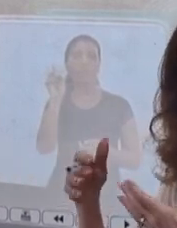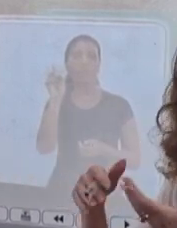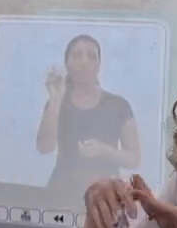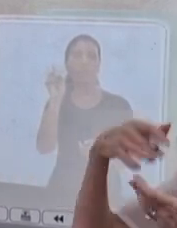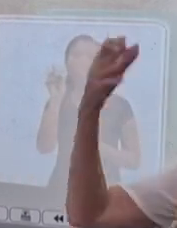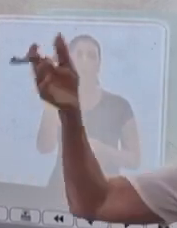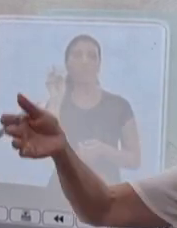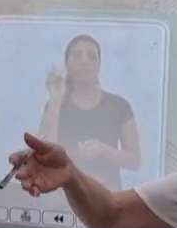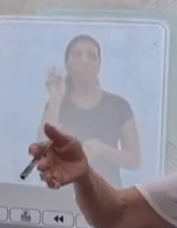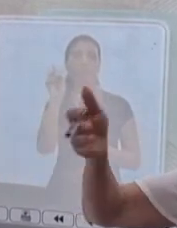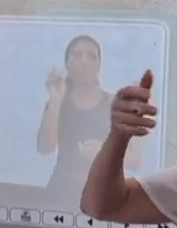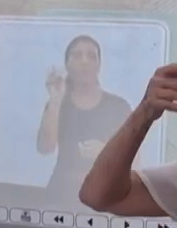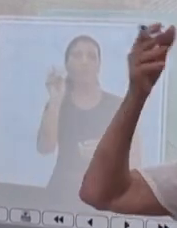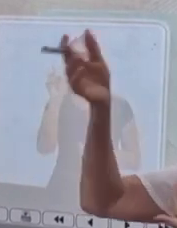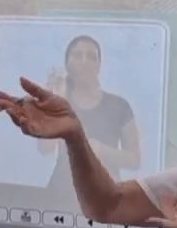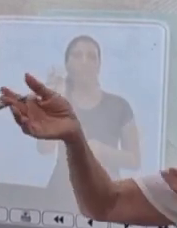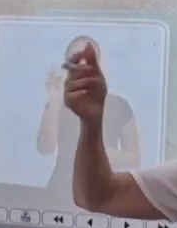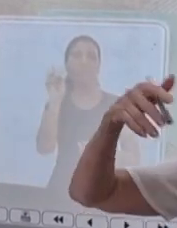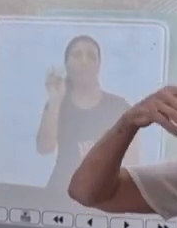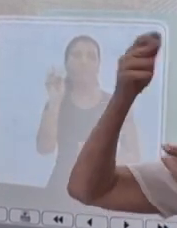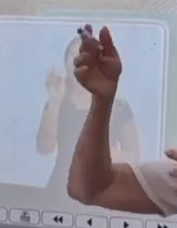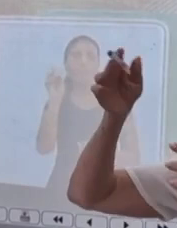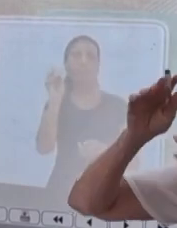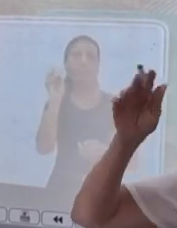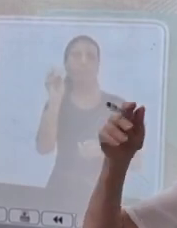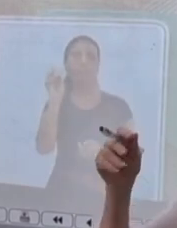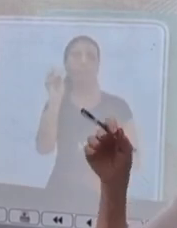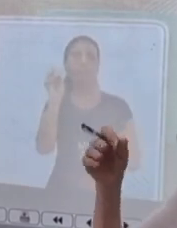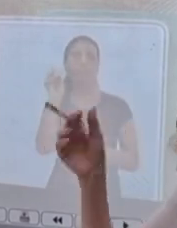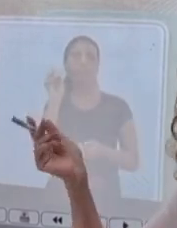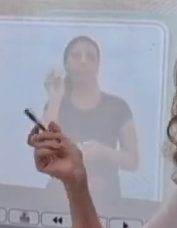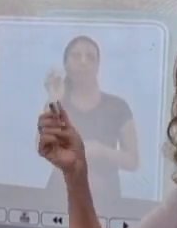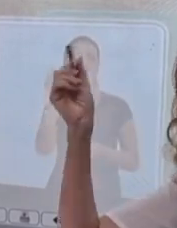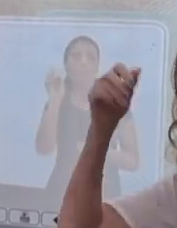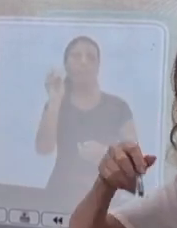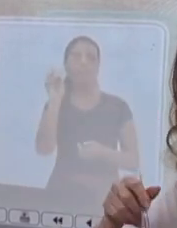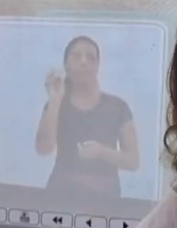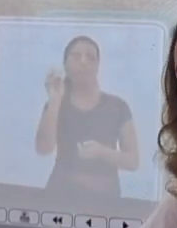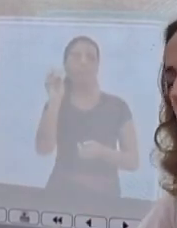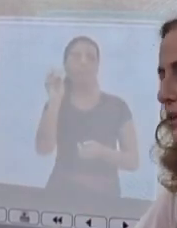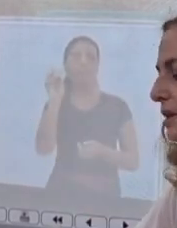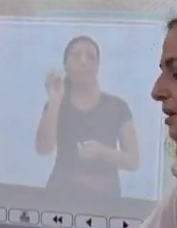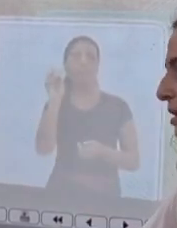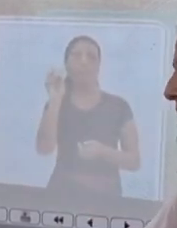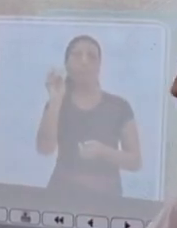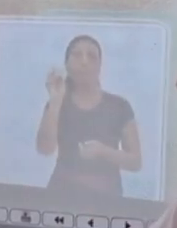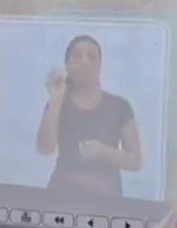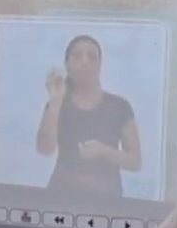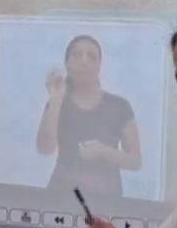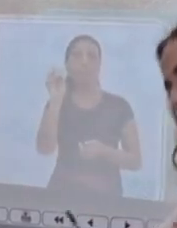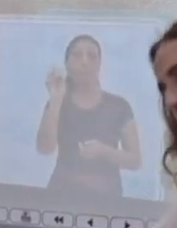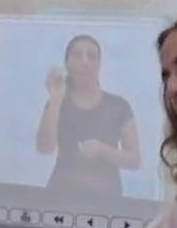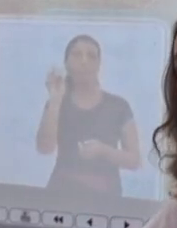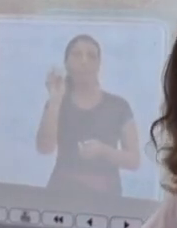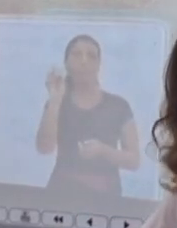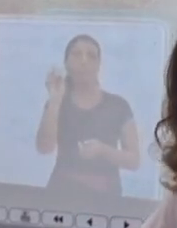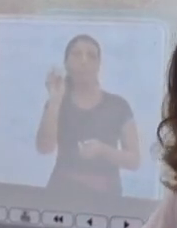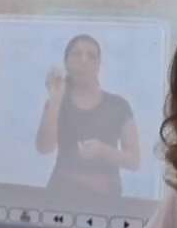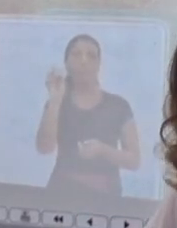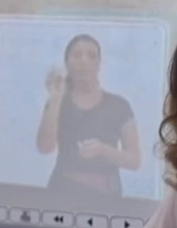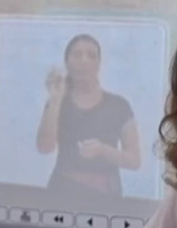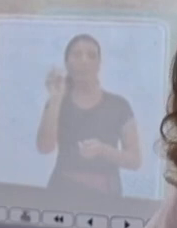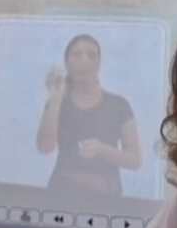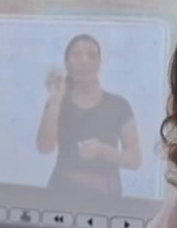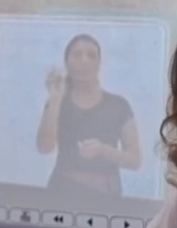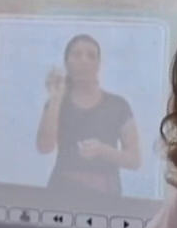se interessaram, conhecer a Beth lá do CGI, você vê um centro de independente que é na PUC. Ah, posso ficar observando,